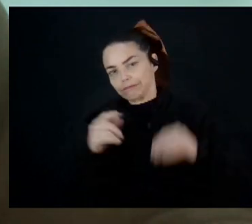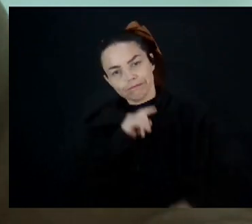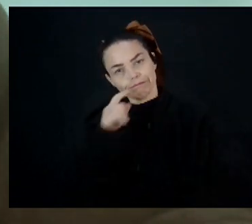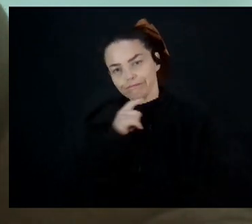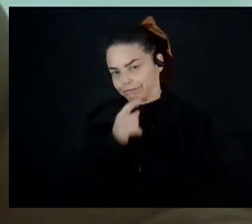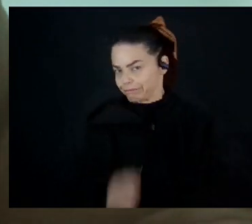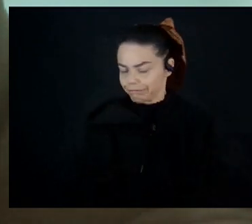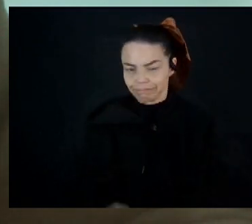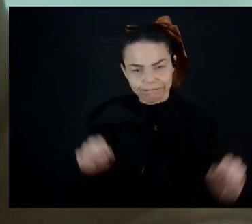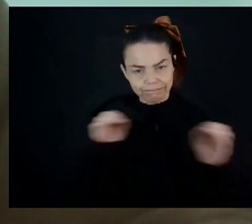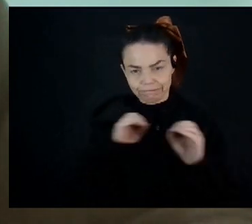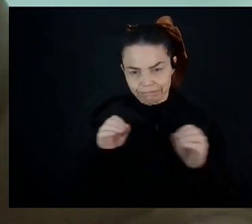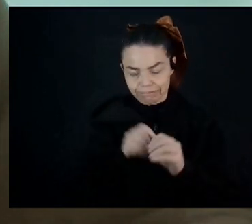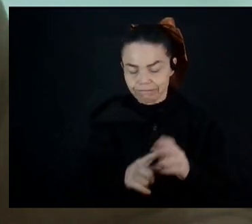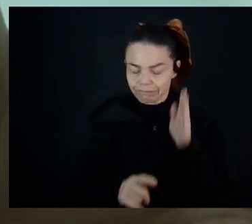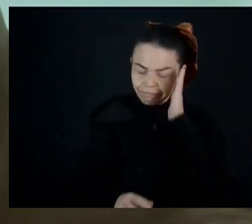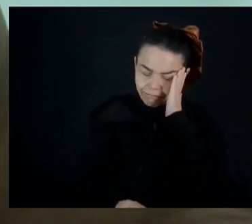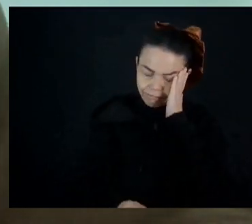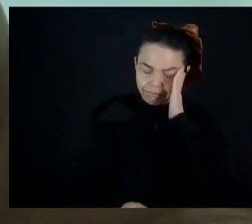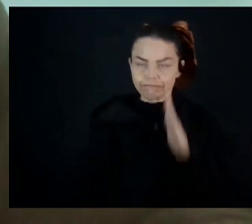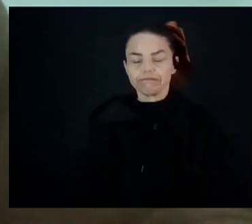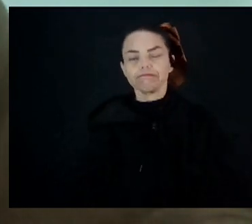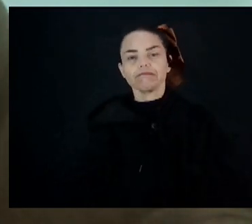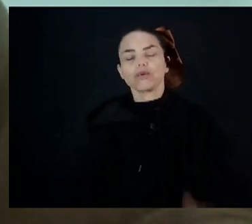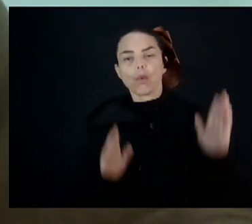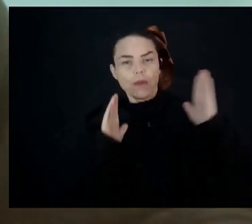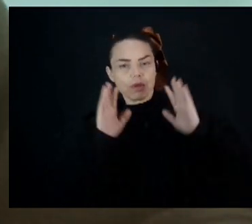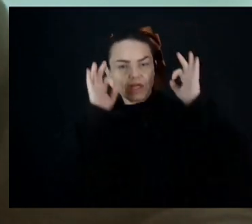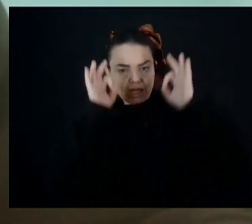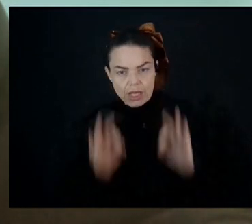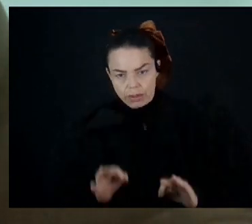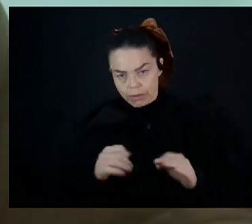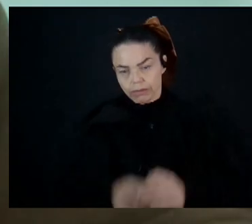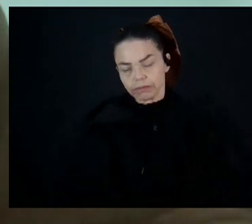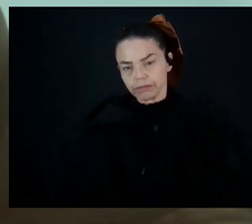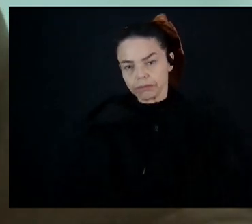que você faz à noite. Então, para quem imagina fazer um cochilo,